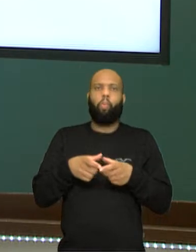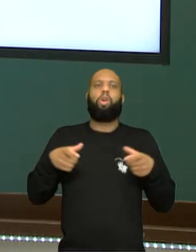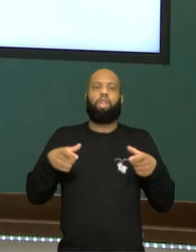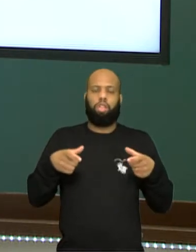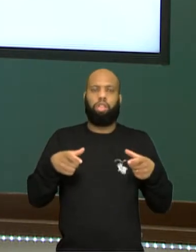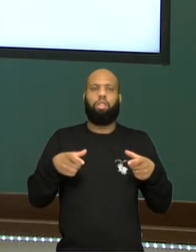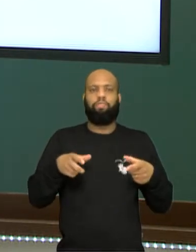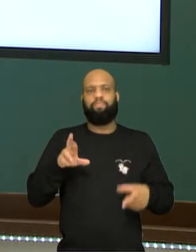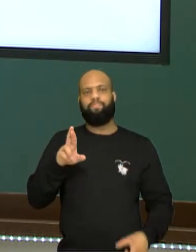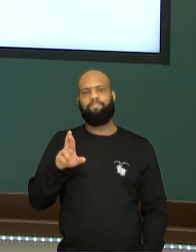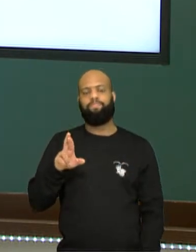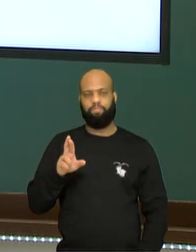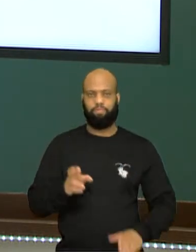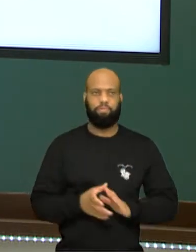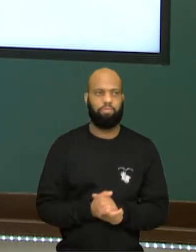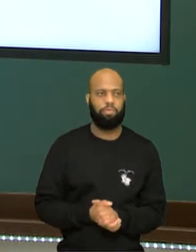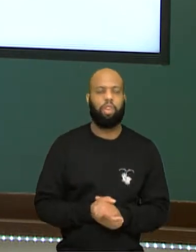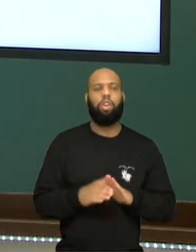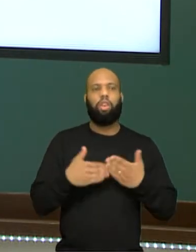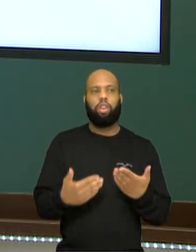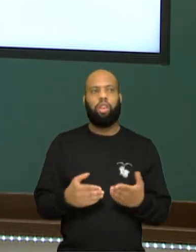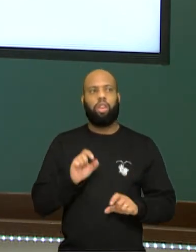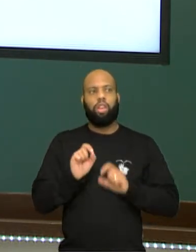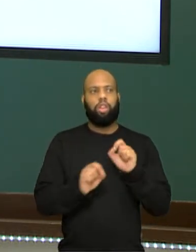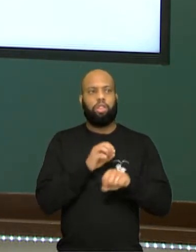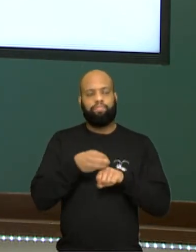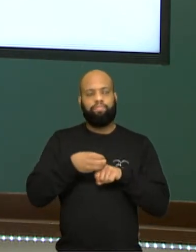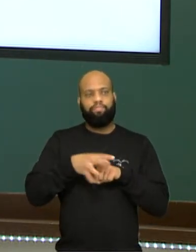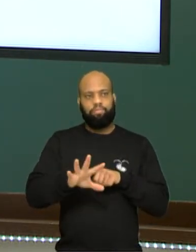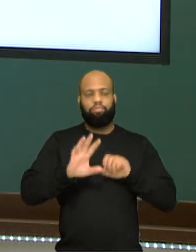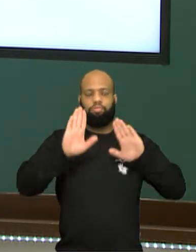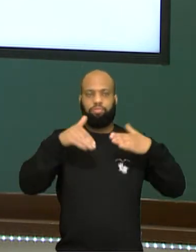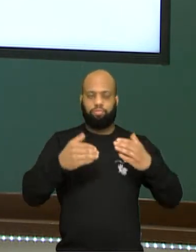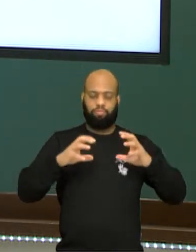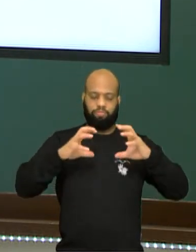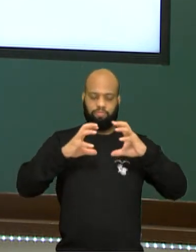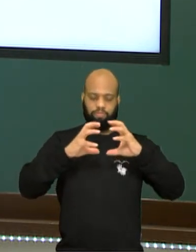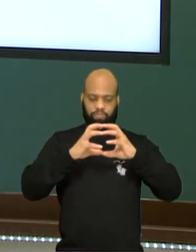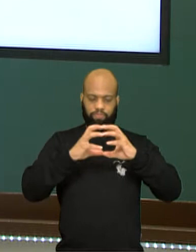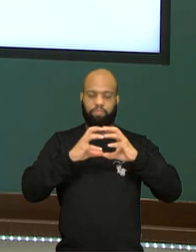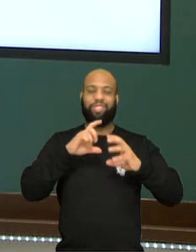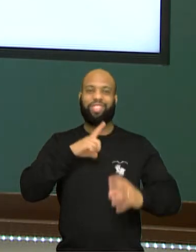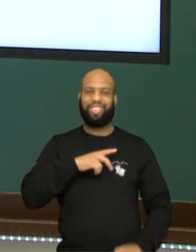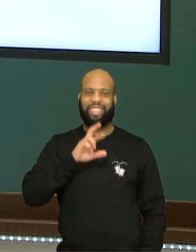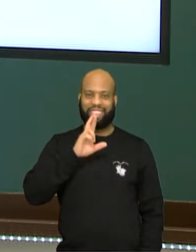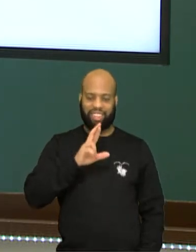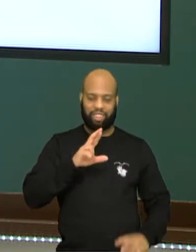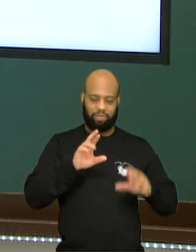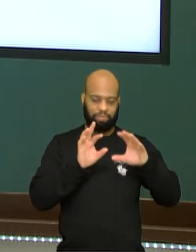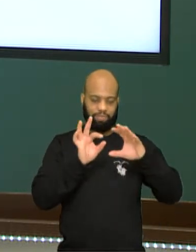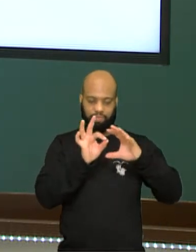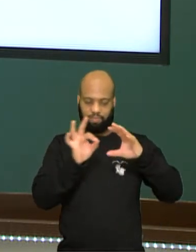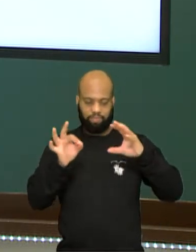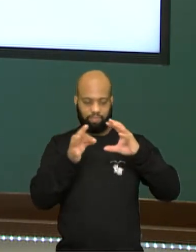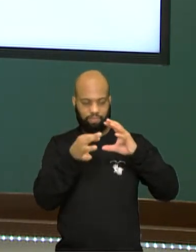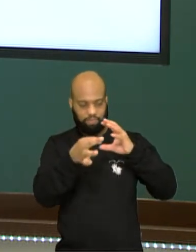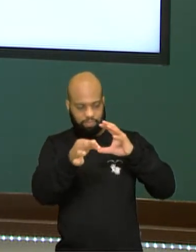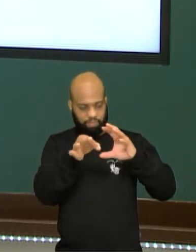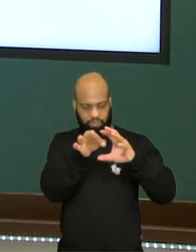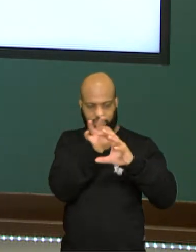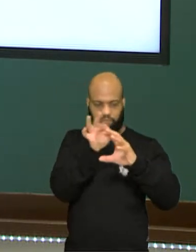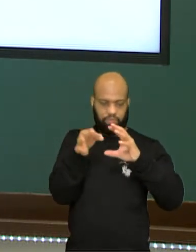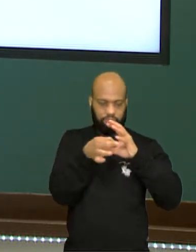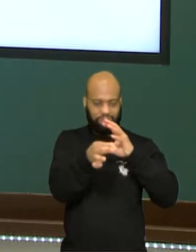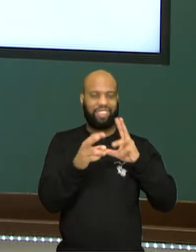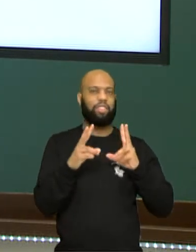tem um raio único né Então aí já tá uma dica na Esfera tem que ter um raio único orar mas como é que a